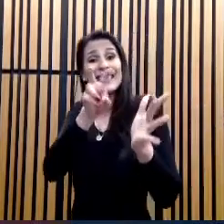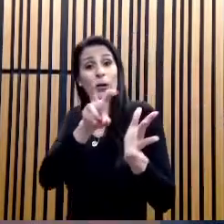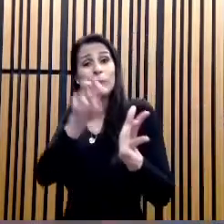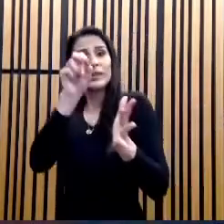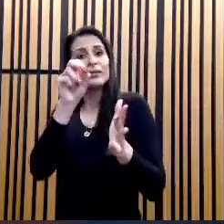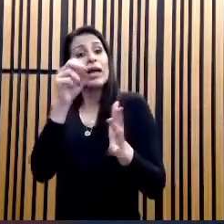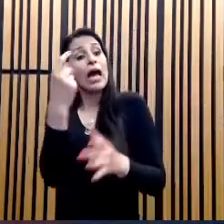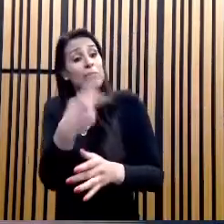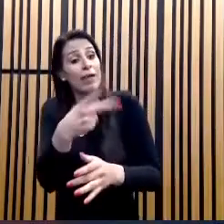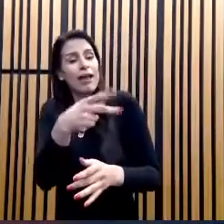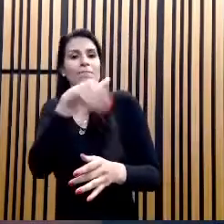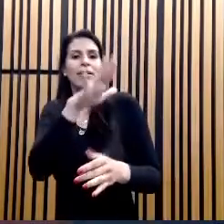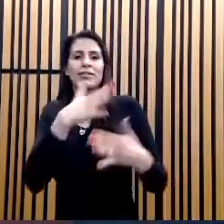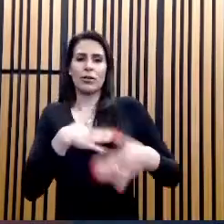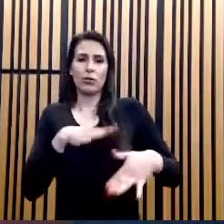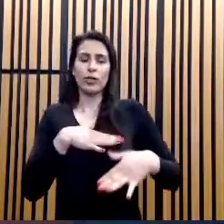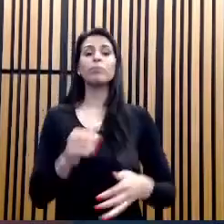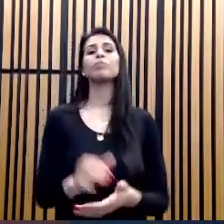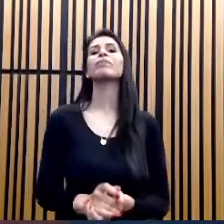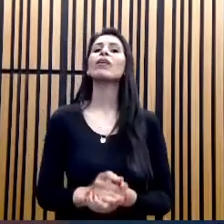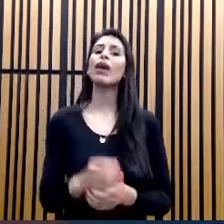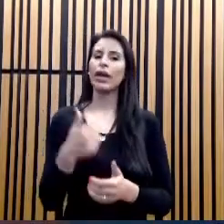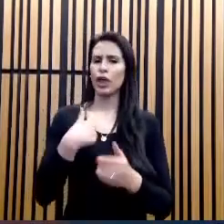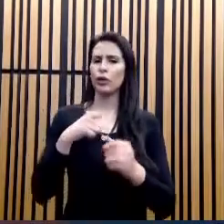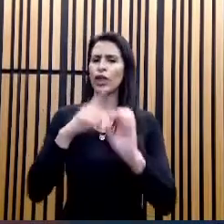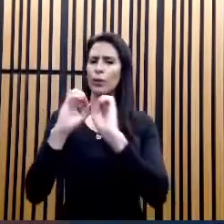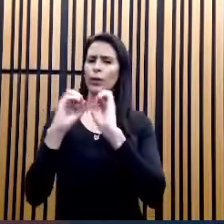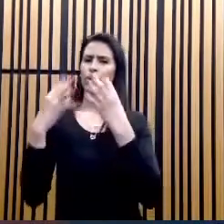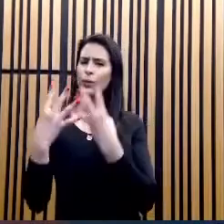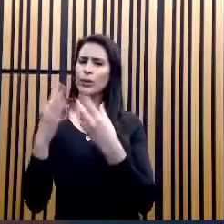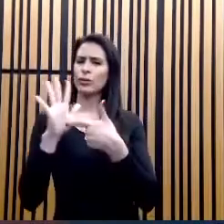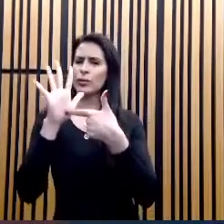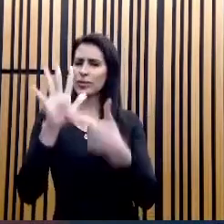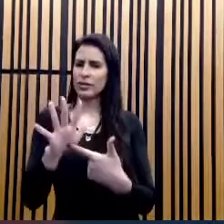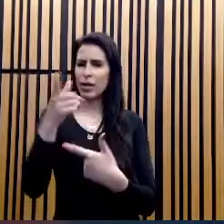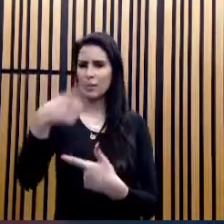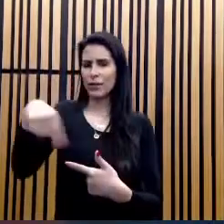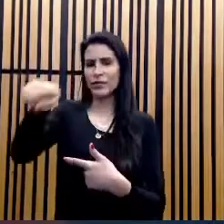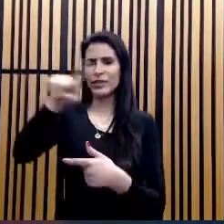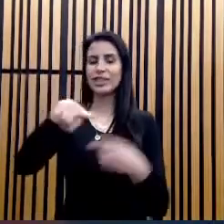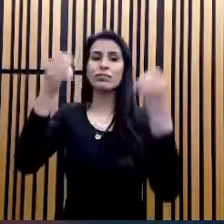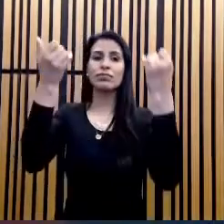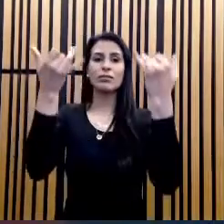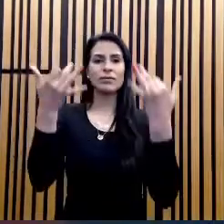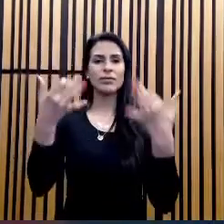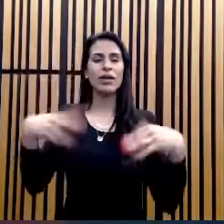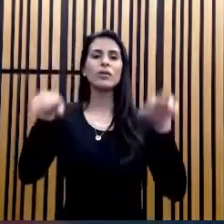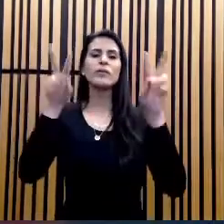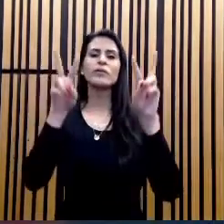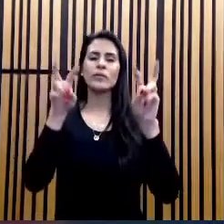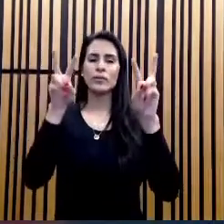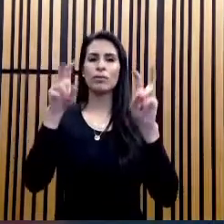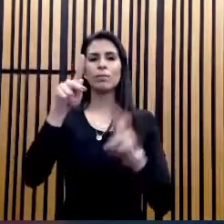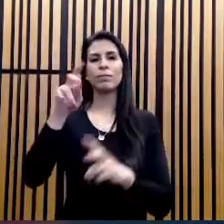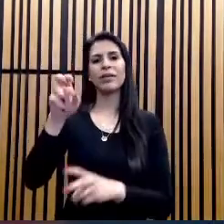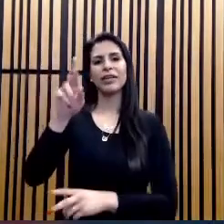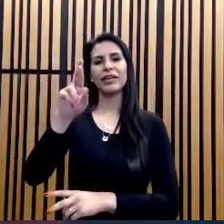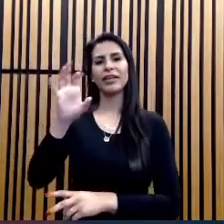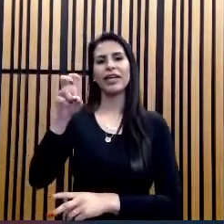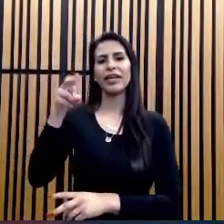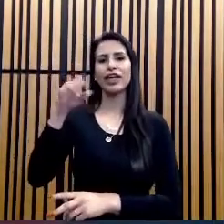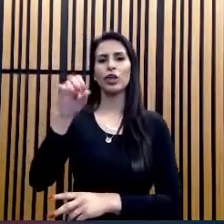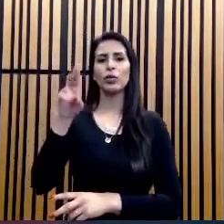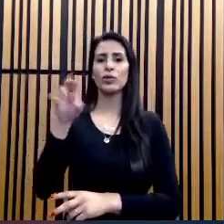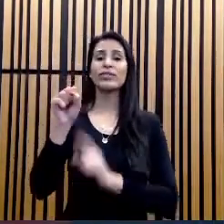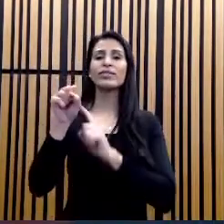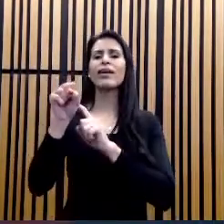Antes de eu fazer minha apresentação, eu tenho um PPT aqui para falar um pouco mais sobre as perennials, que é esse termo que denomina as